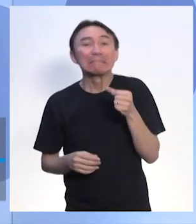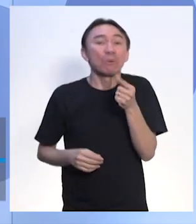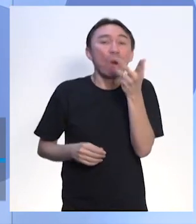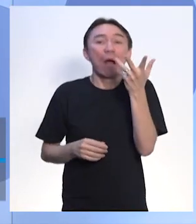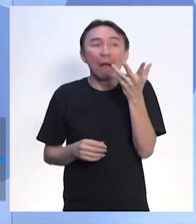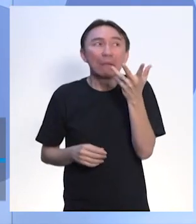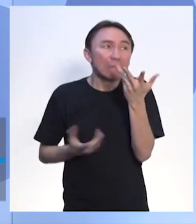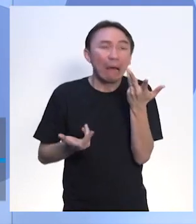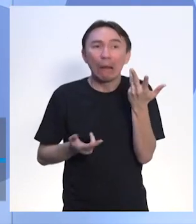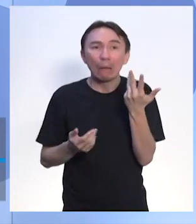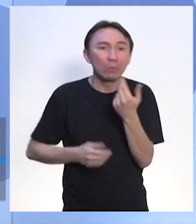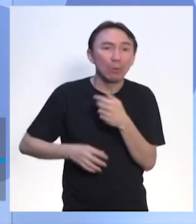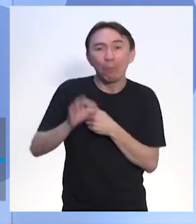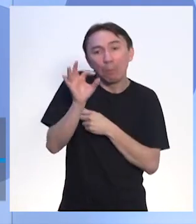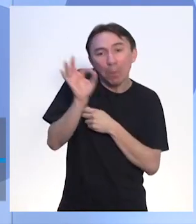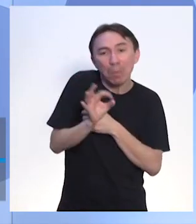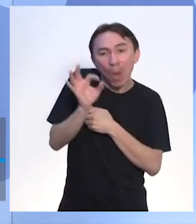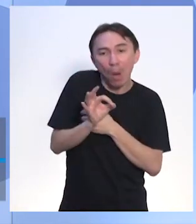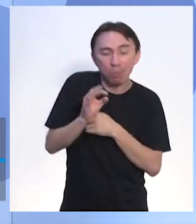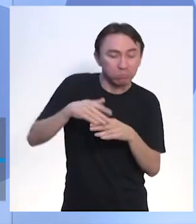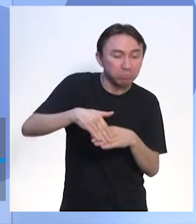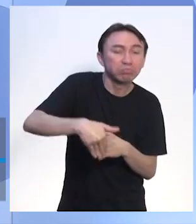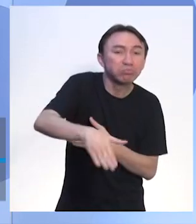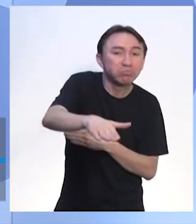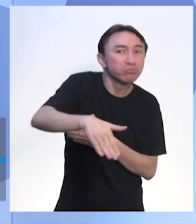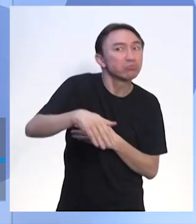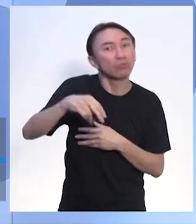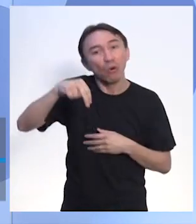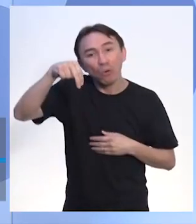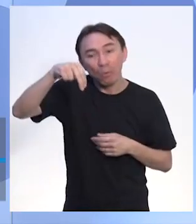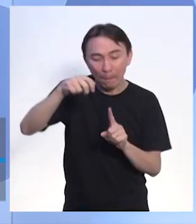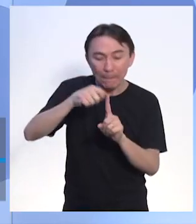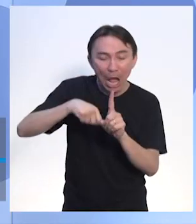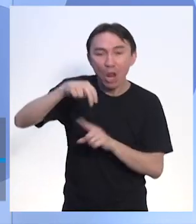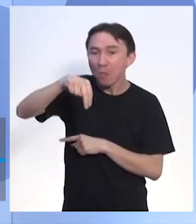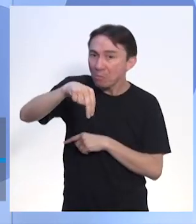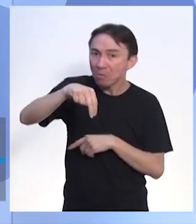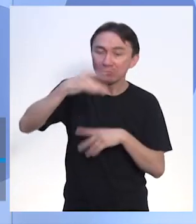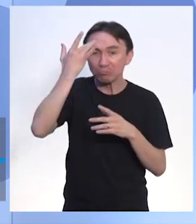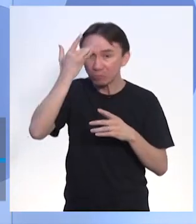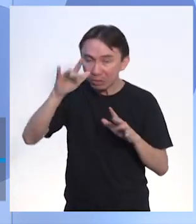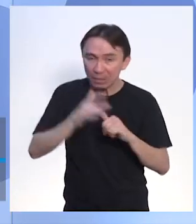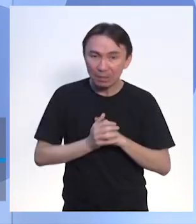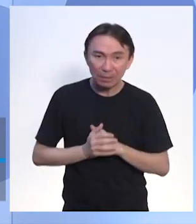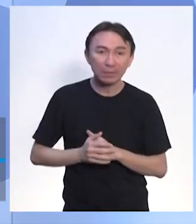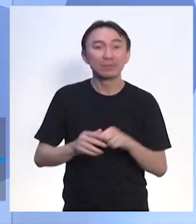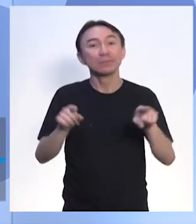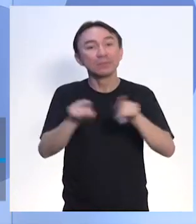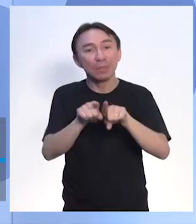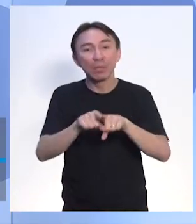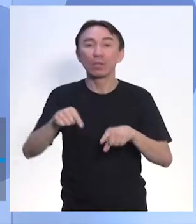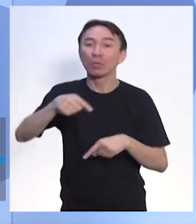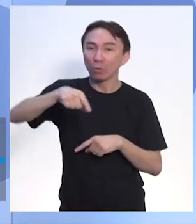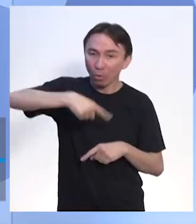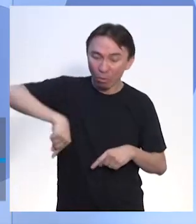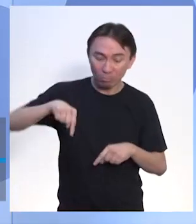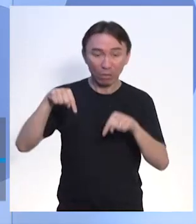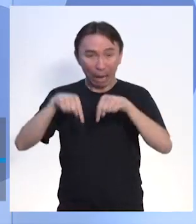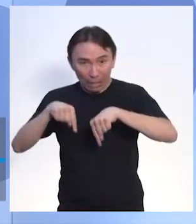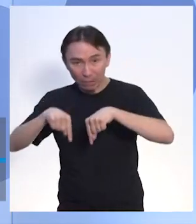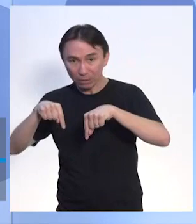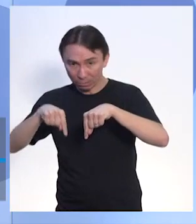né? E a gente aqui também, dentro das nossas limitações, dentro da nosso rol de funções aqui,